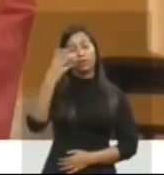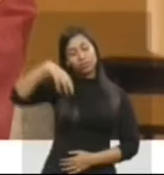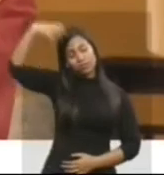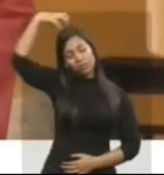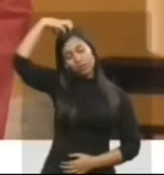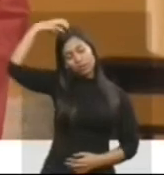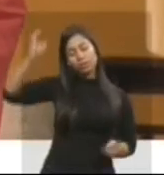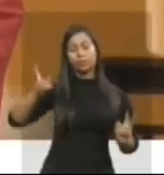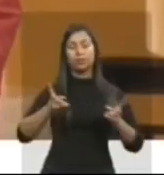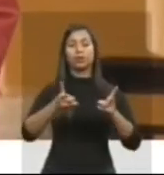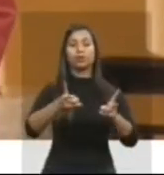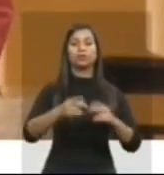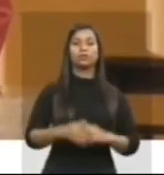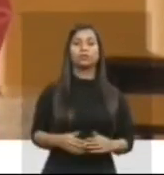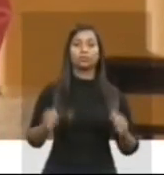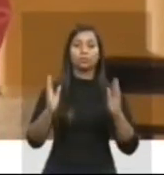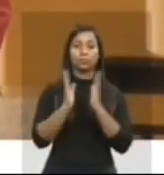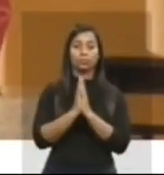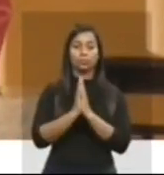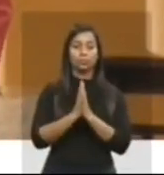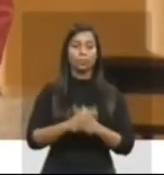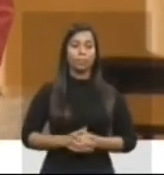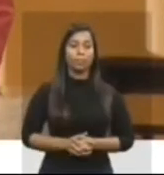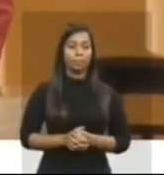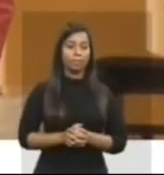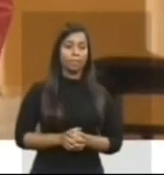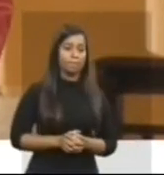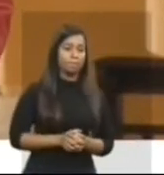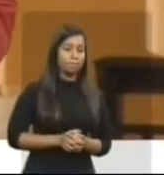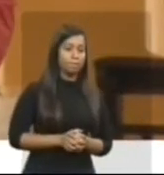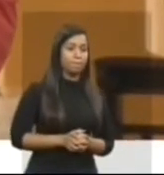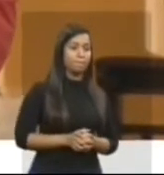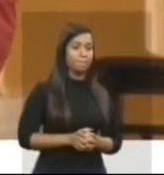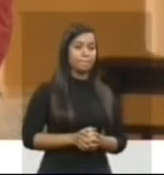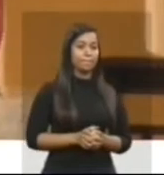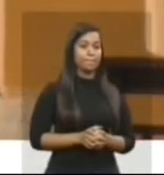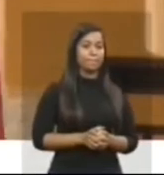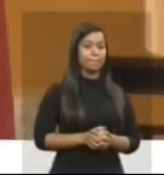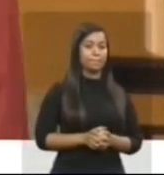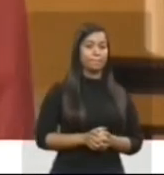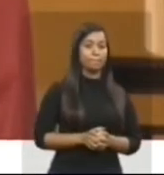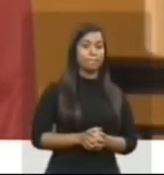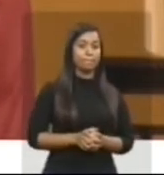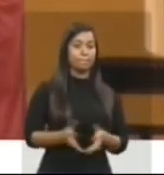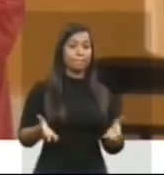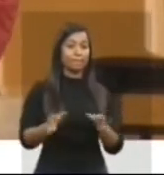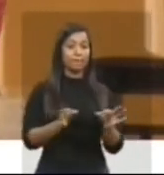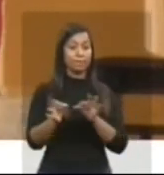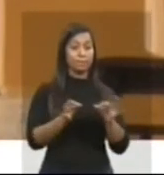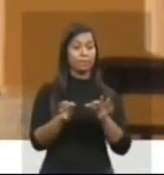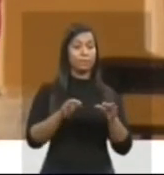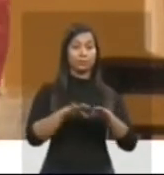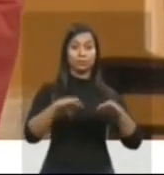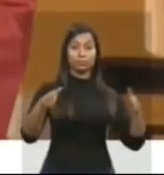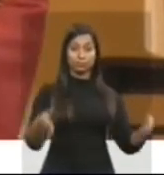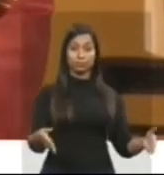reinais para sempre. Amém. Agora vamos para a preparação da